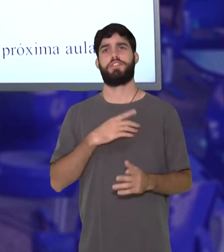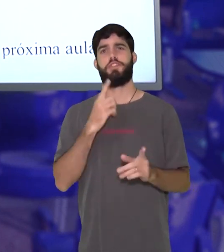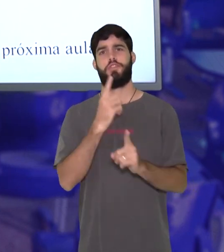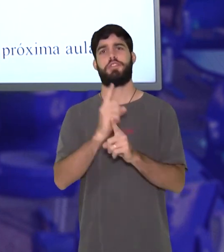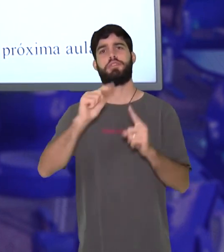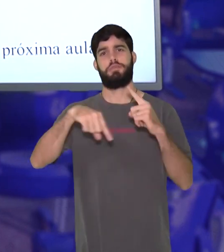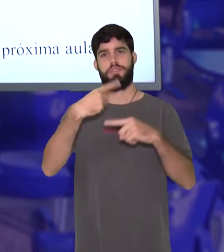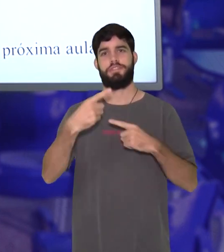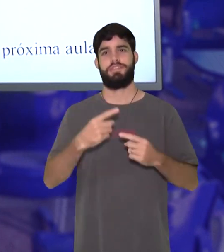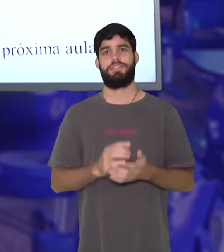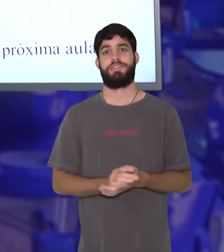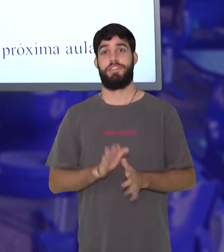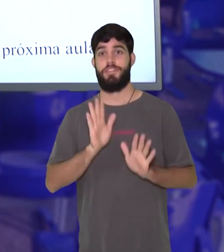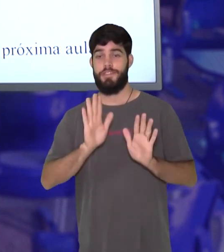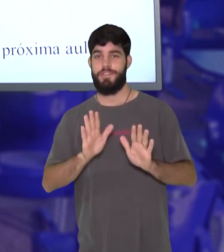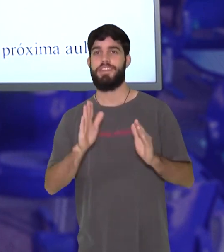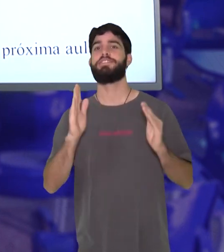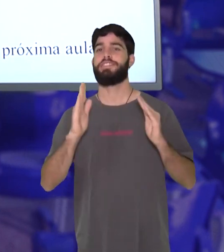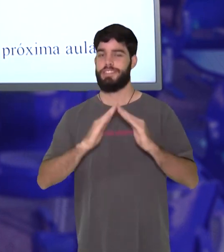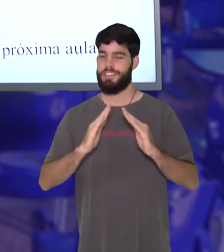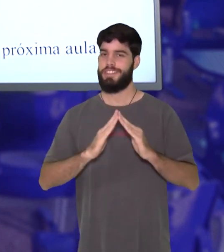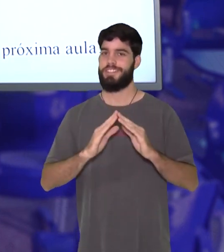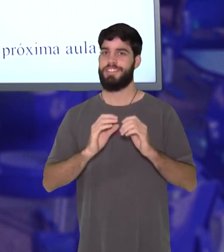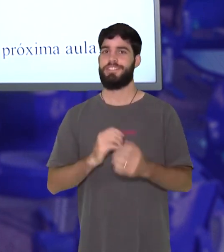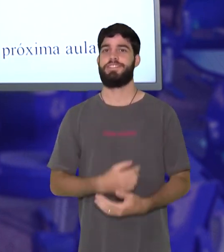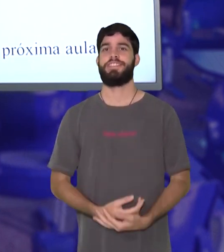e nos encontramos até a próxima fiquem bem e fica em casa